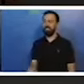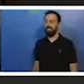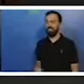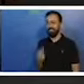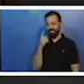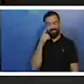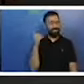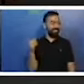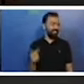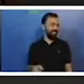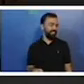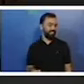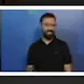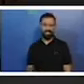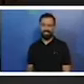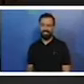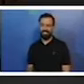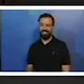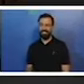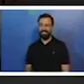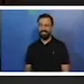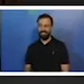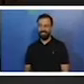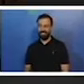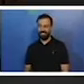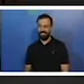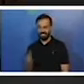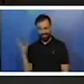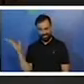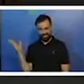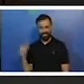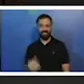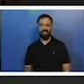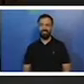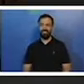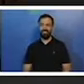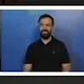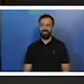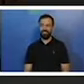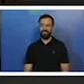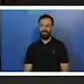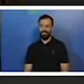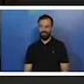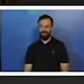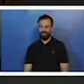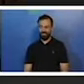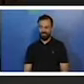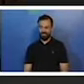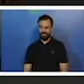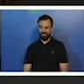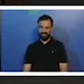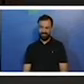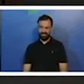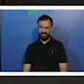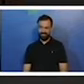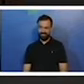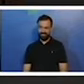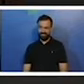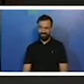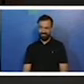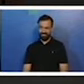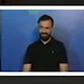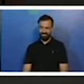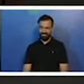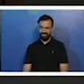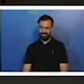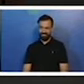você tá bem esse professor é bora fazer Calmon que você não você não dormir então vai então